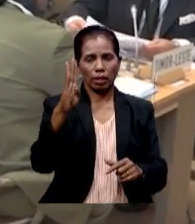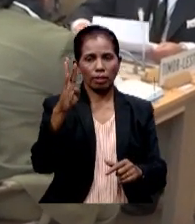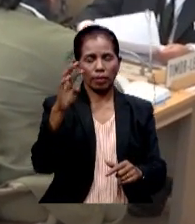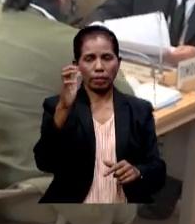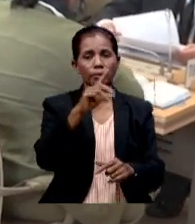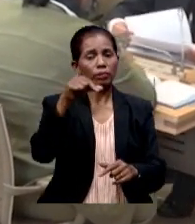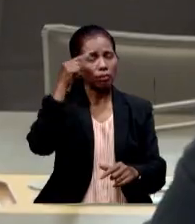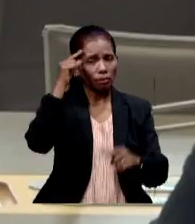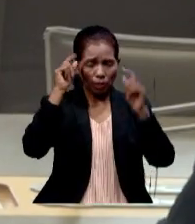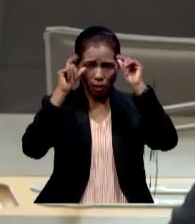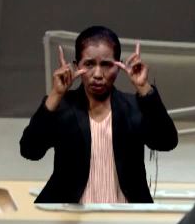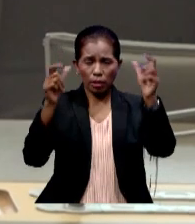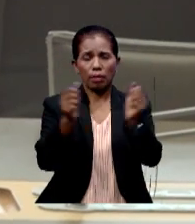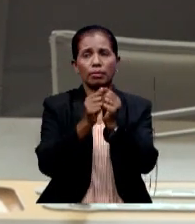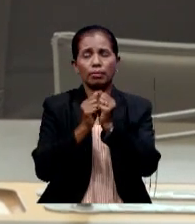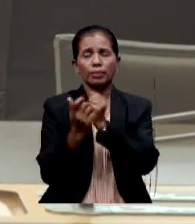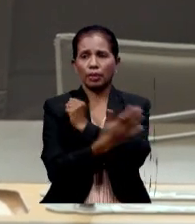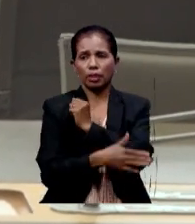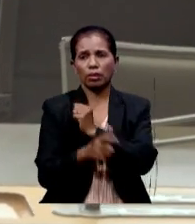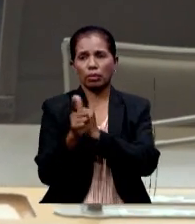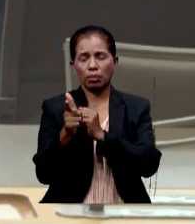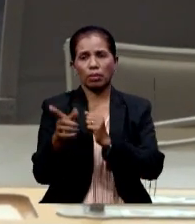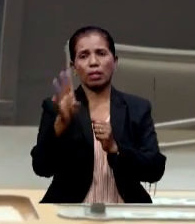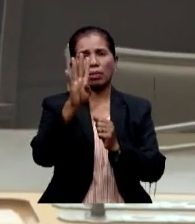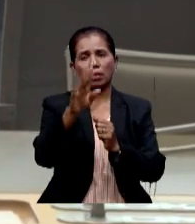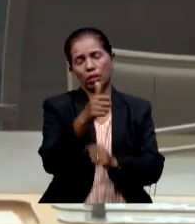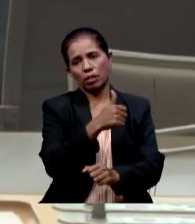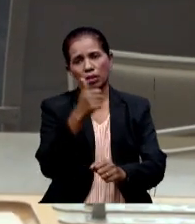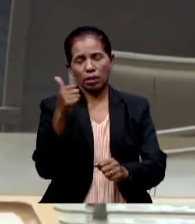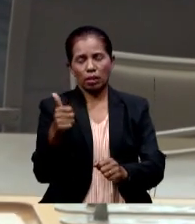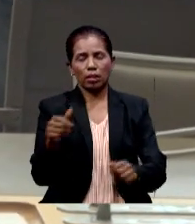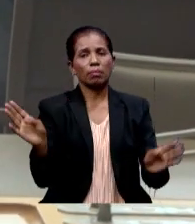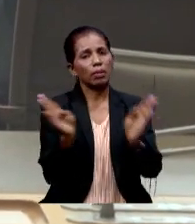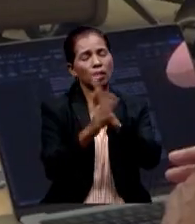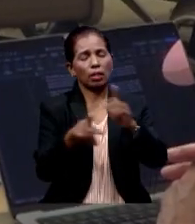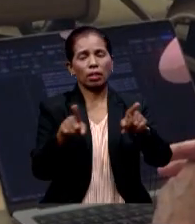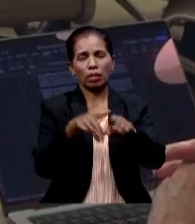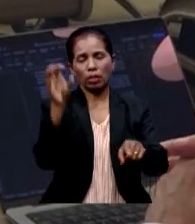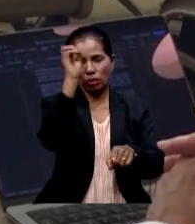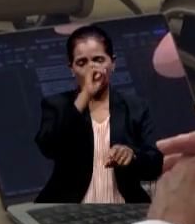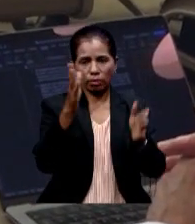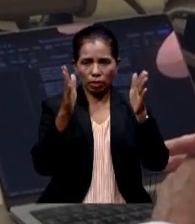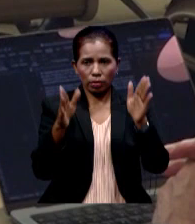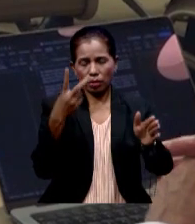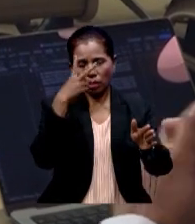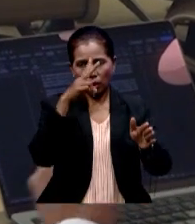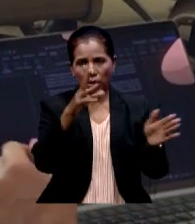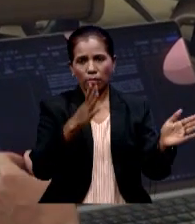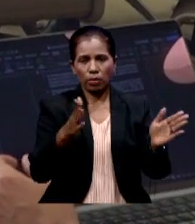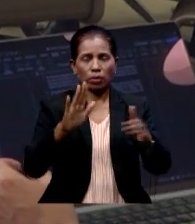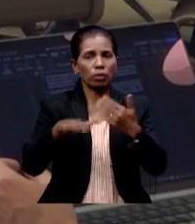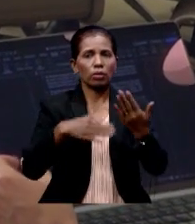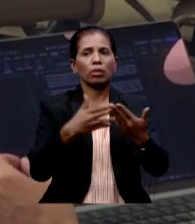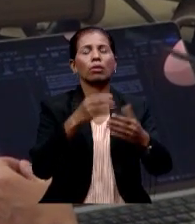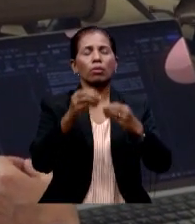ne Governo Timor-Leste hamutu kona saun Ronul Resinhat Sirselo, sai hanesan observador hode acompanha proseso tomak kona